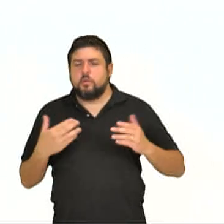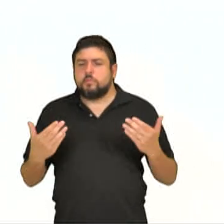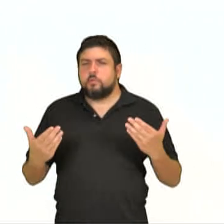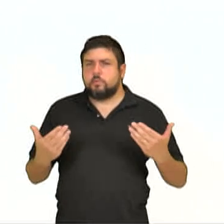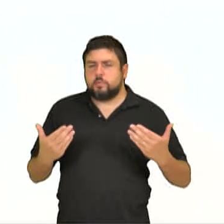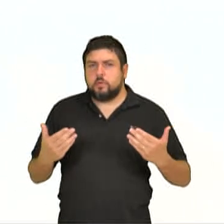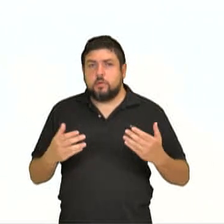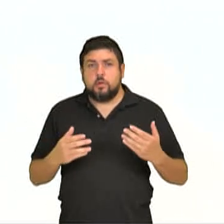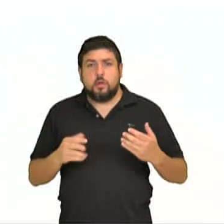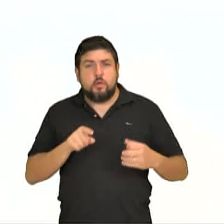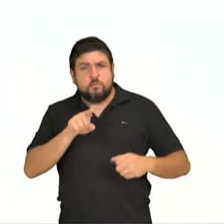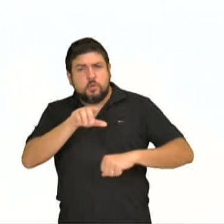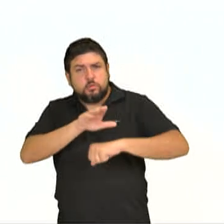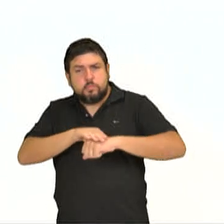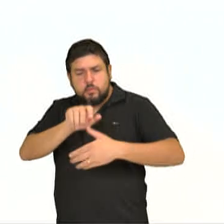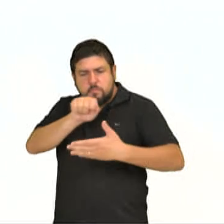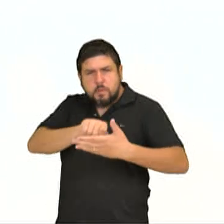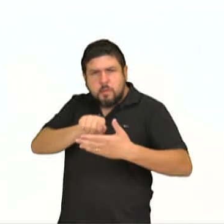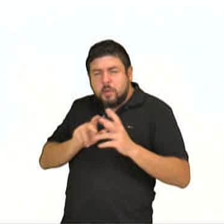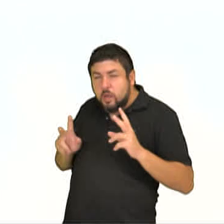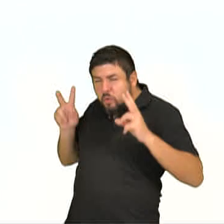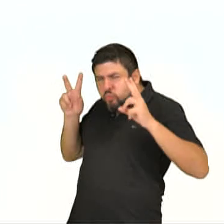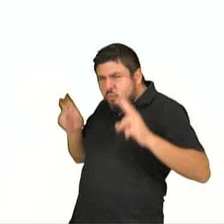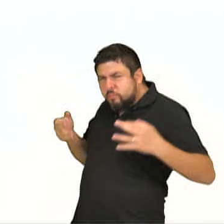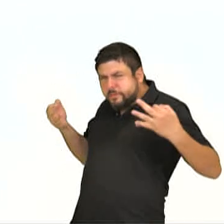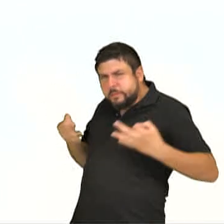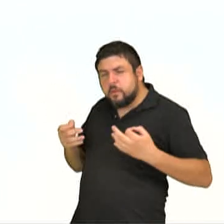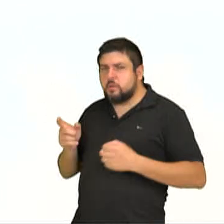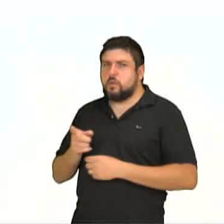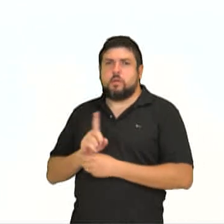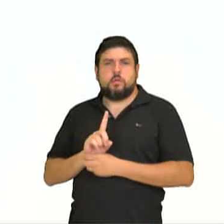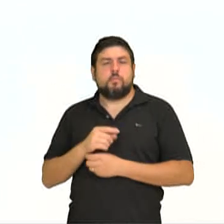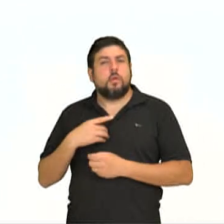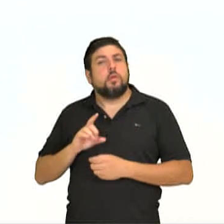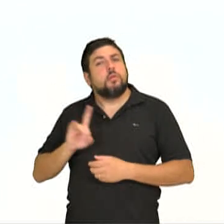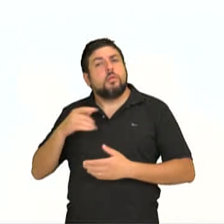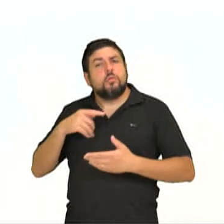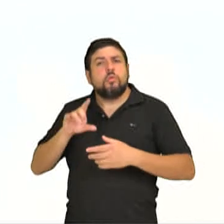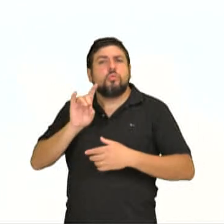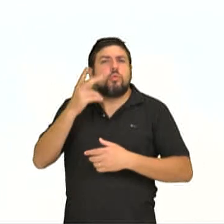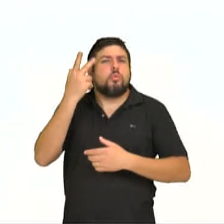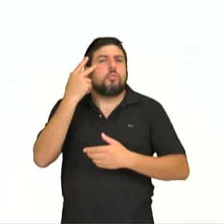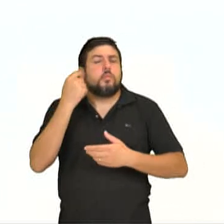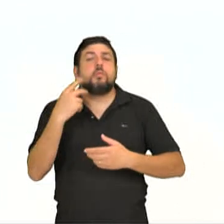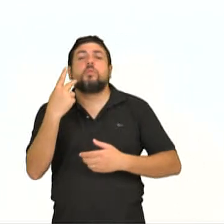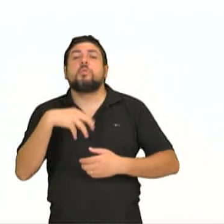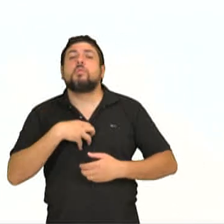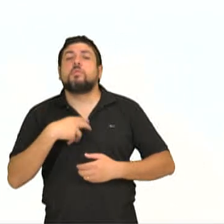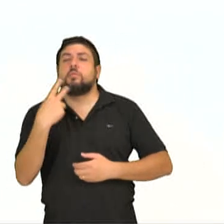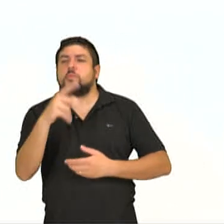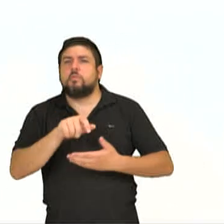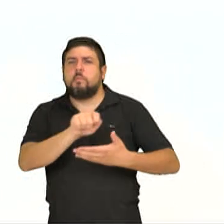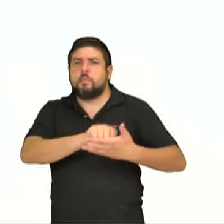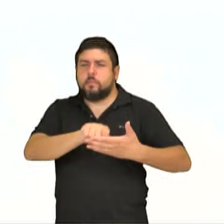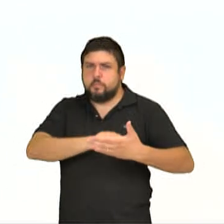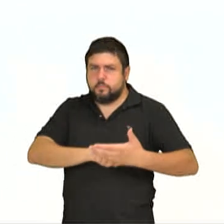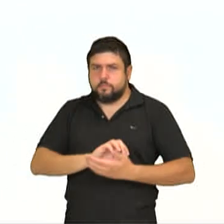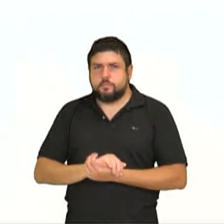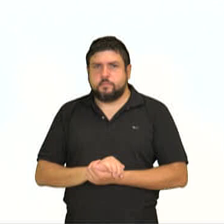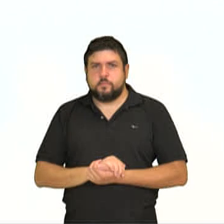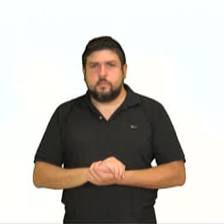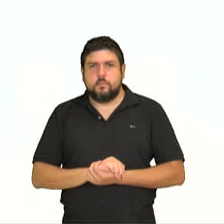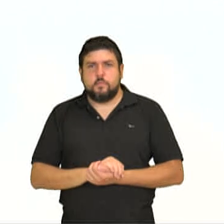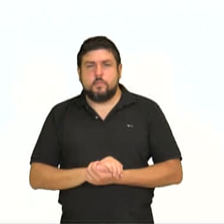Mas não precisa ser necessariamente assim. A gente está fazendo uma questão discursiva, então vocês podem escrever do jeitinho de vocês. Eu coloquei